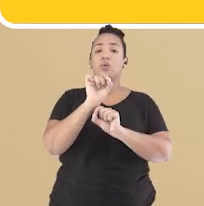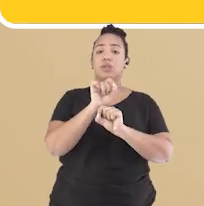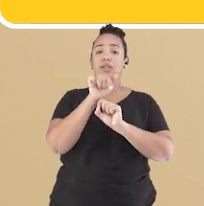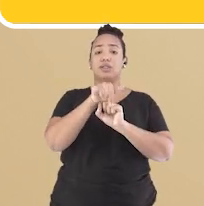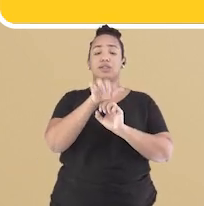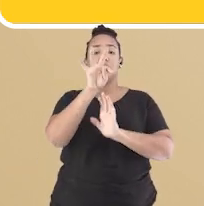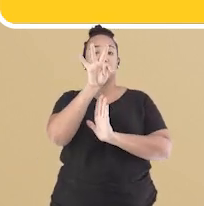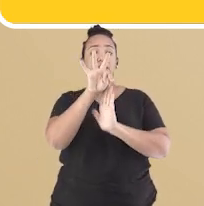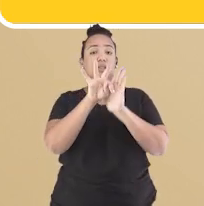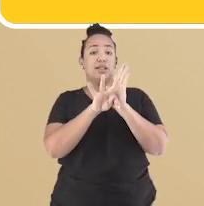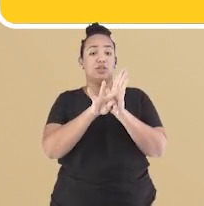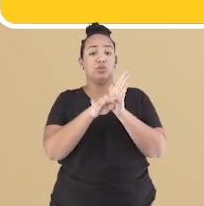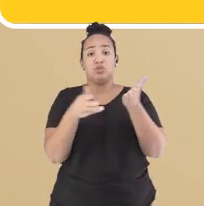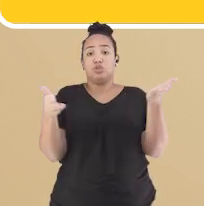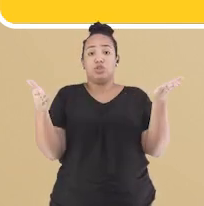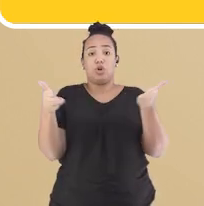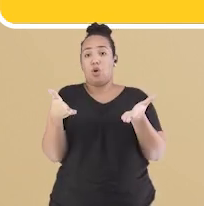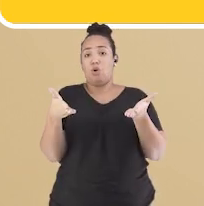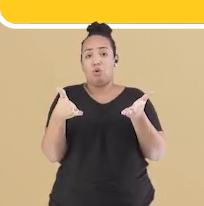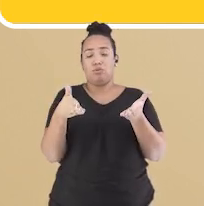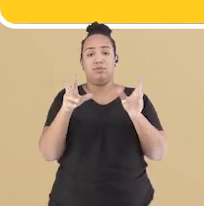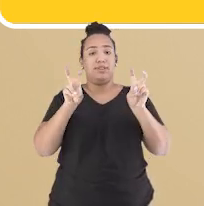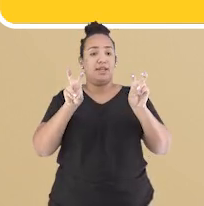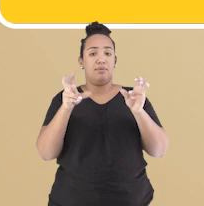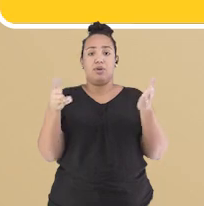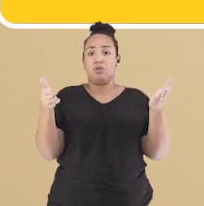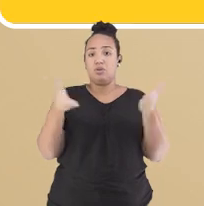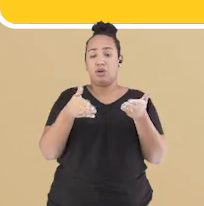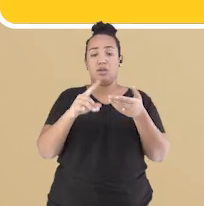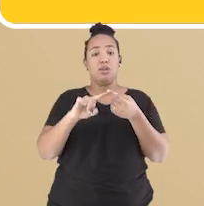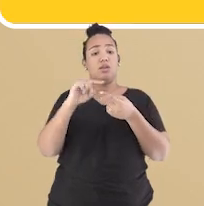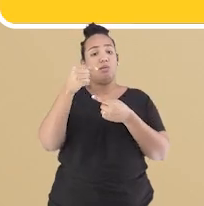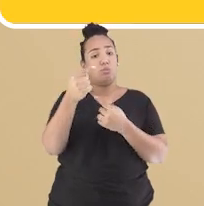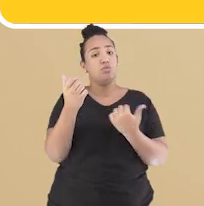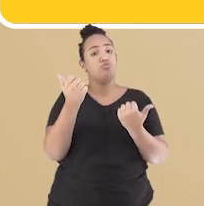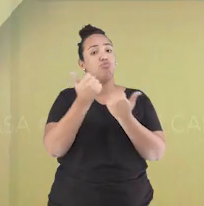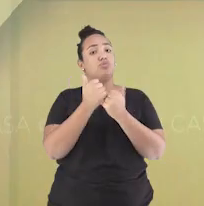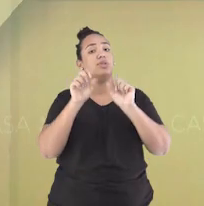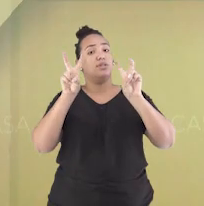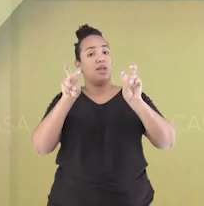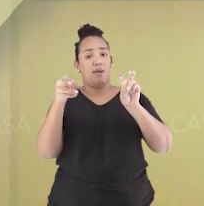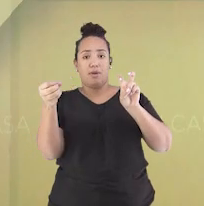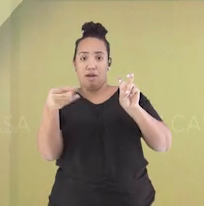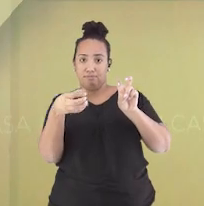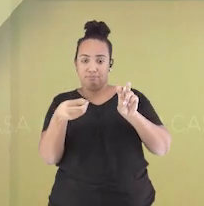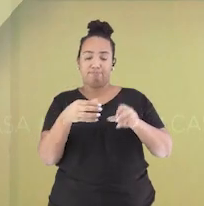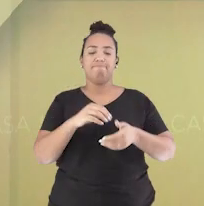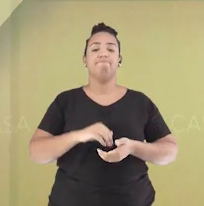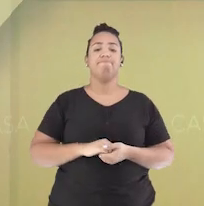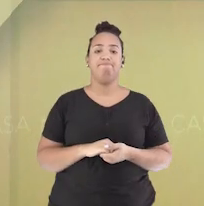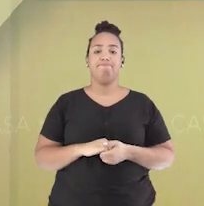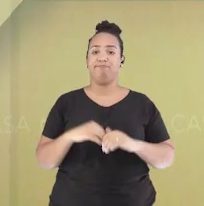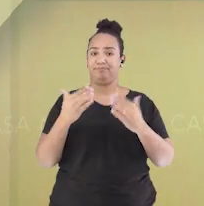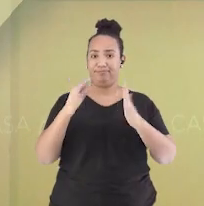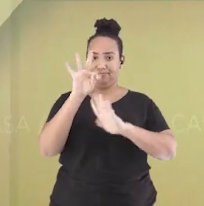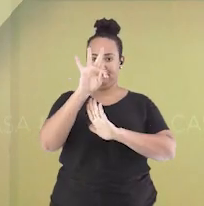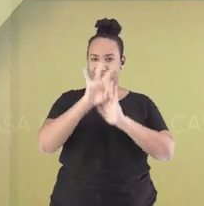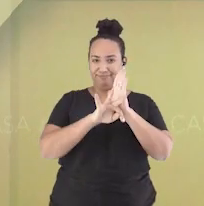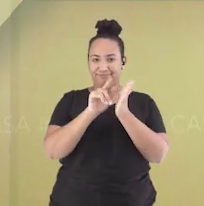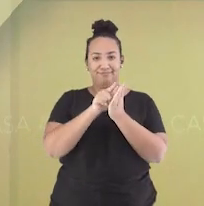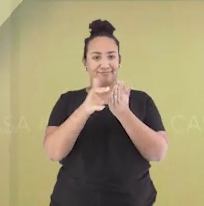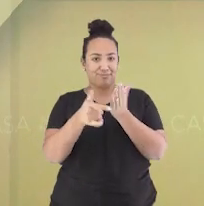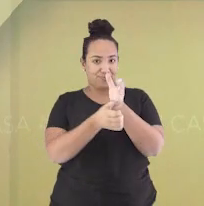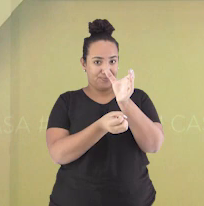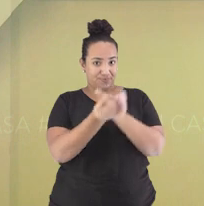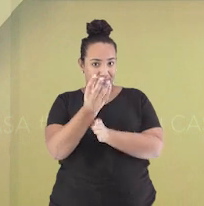importância temporária. Eles logo são substituídos por assuntos mais atuais. Para a construção de um texto jornalístico, seja